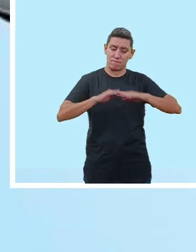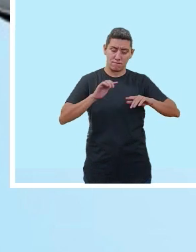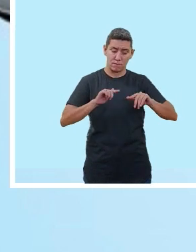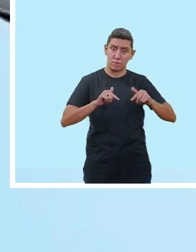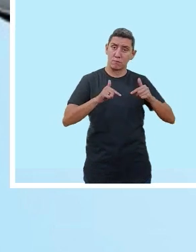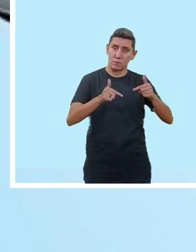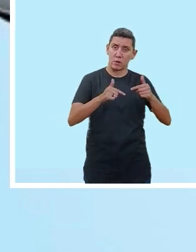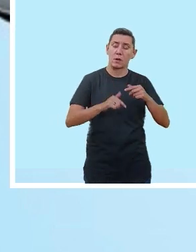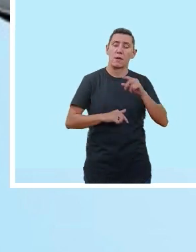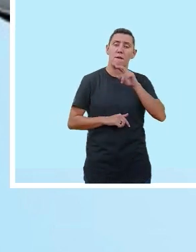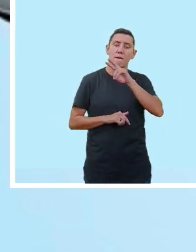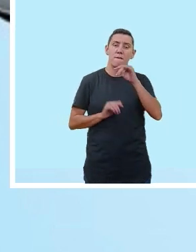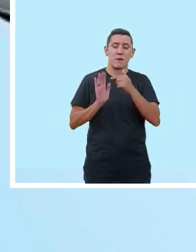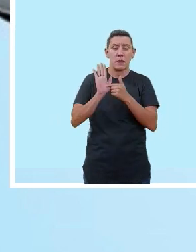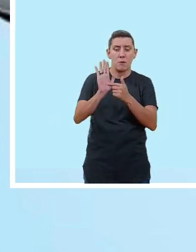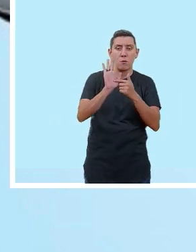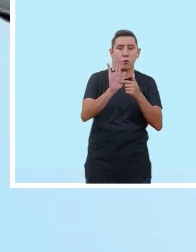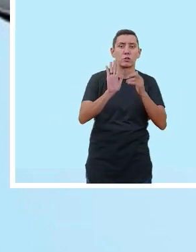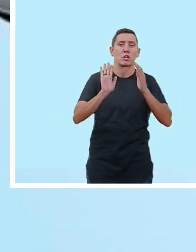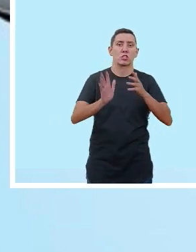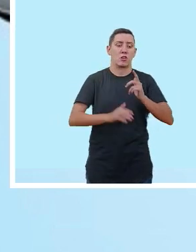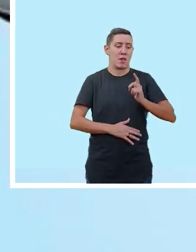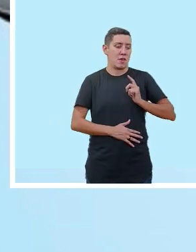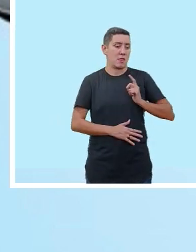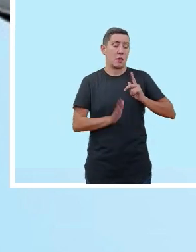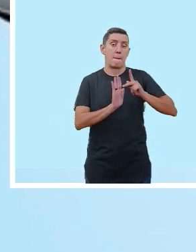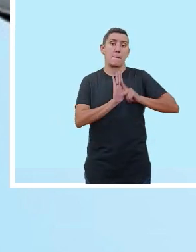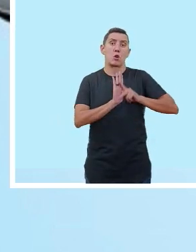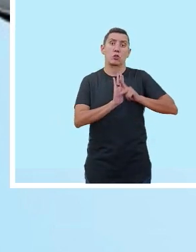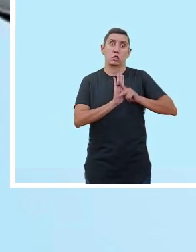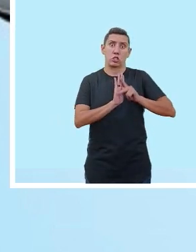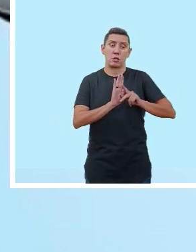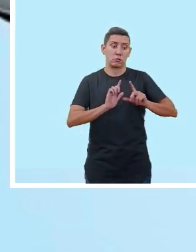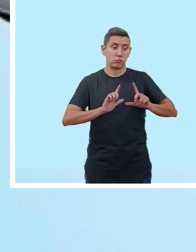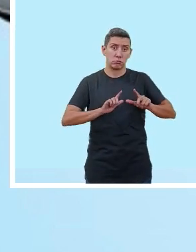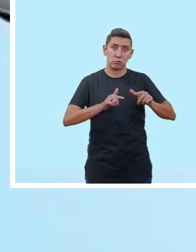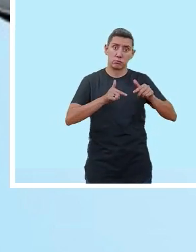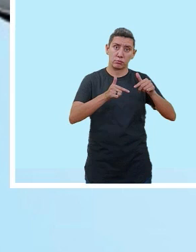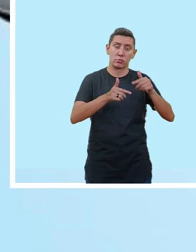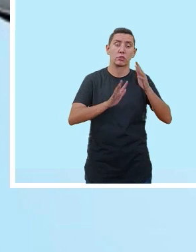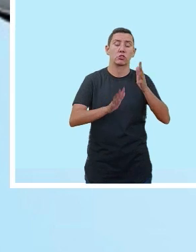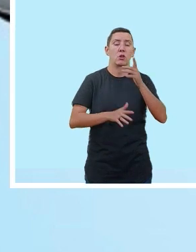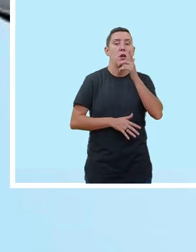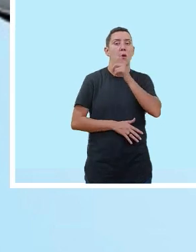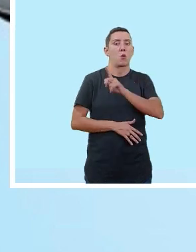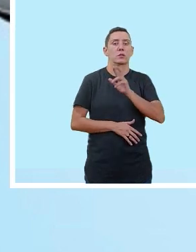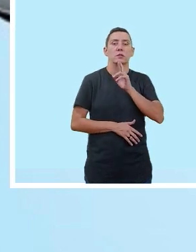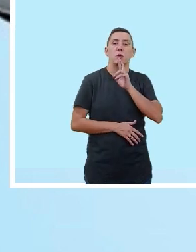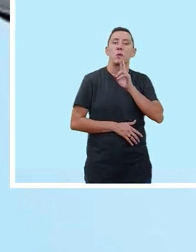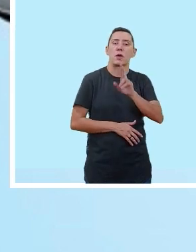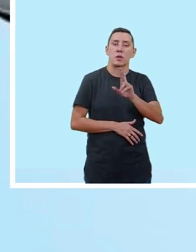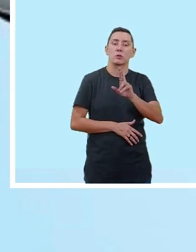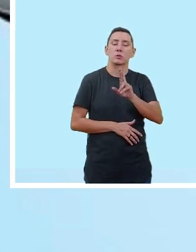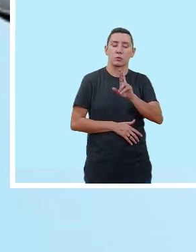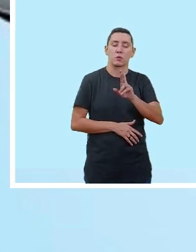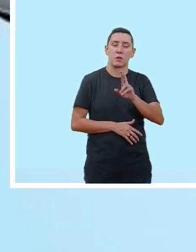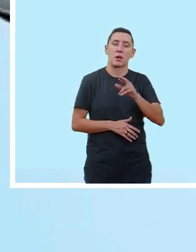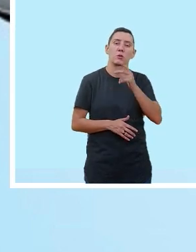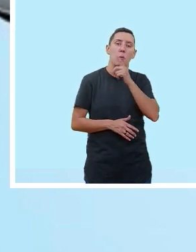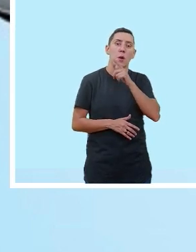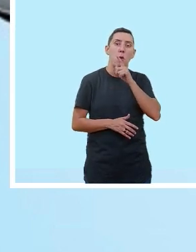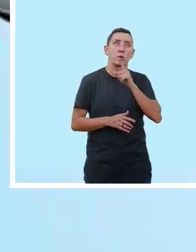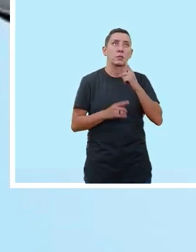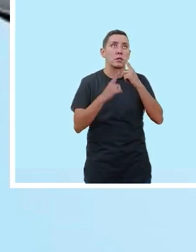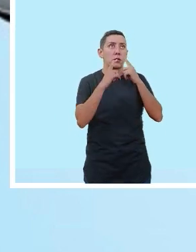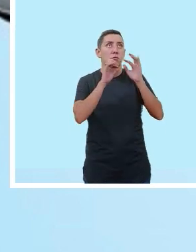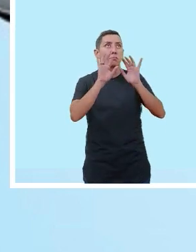alguns projetos já implantados, né, que realmente têm um impacto grande na questão de neutralidade de